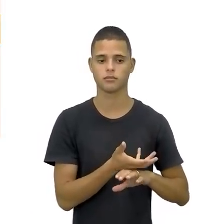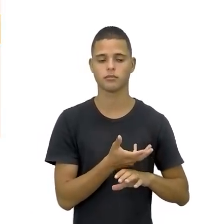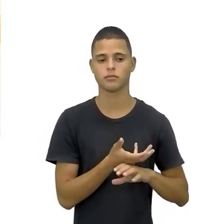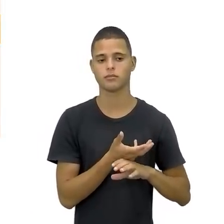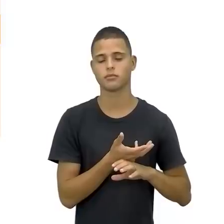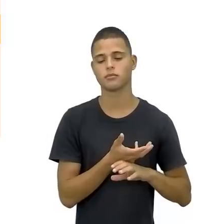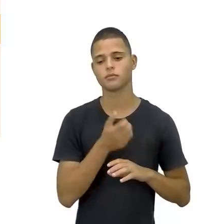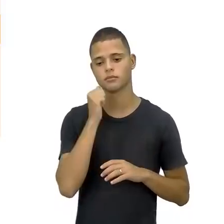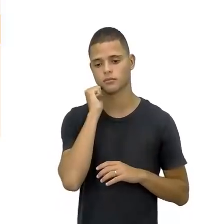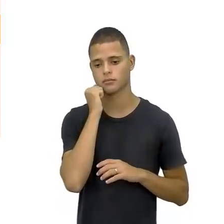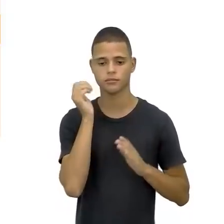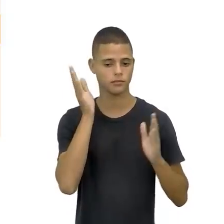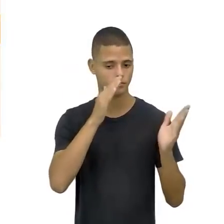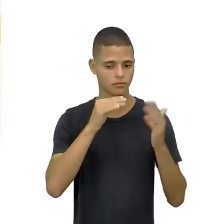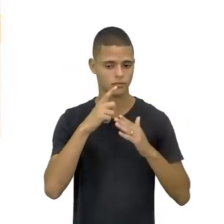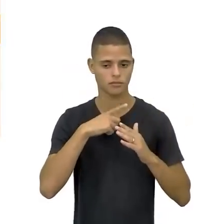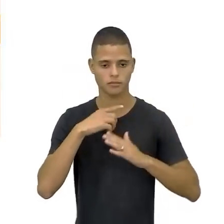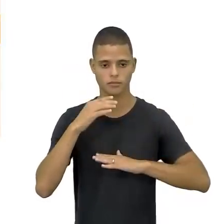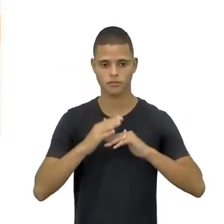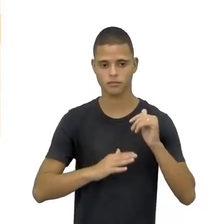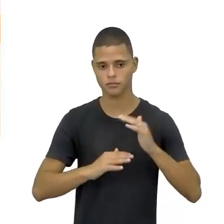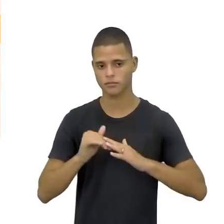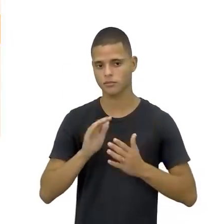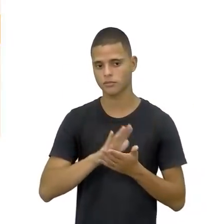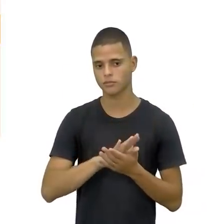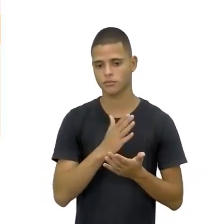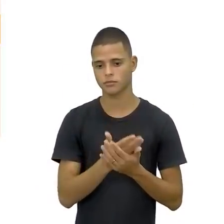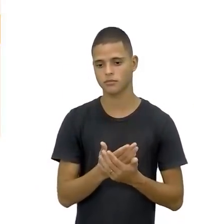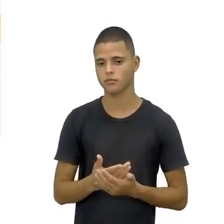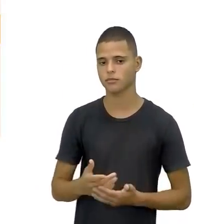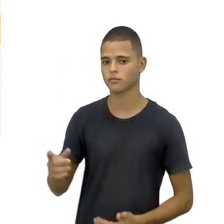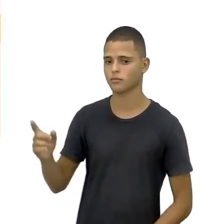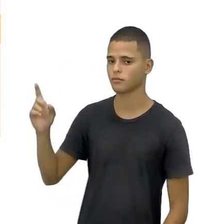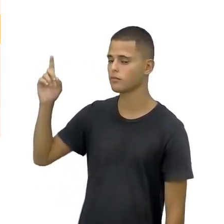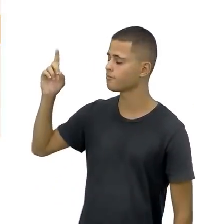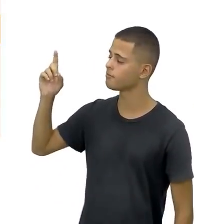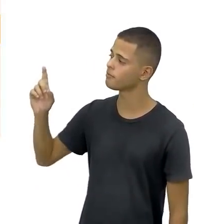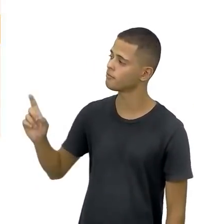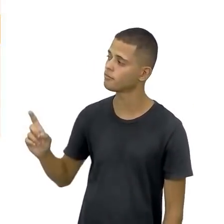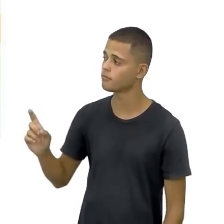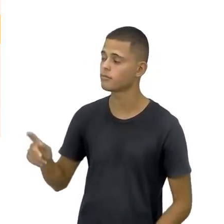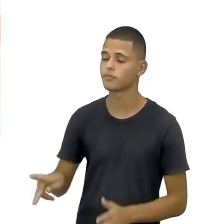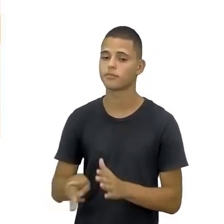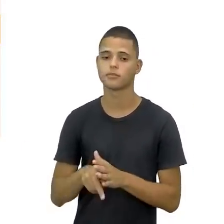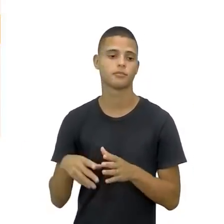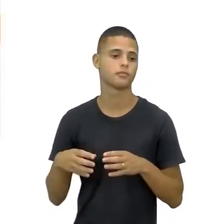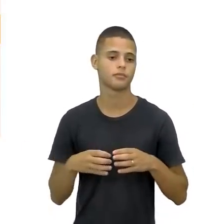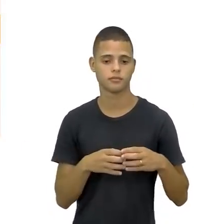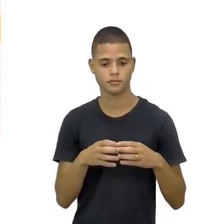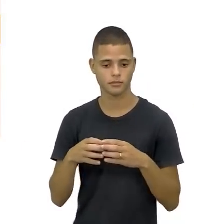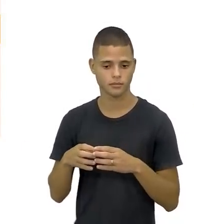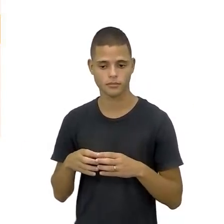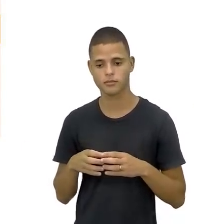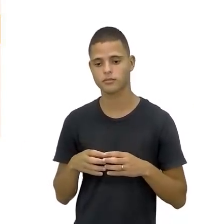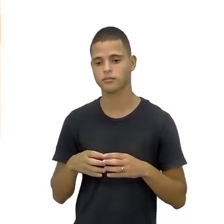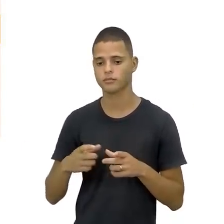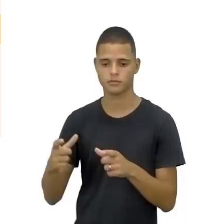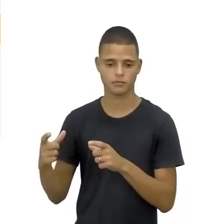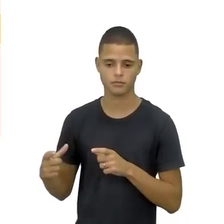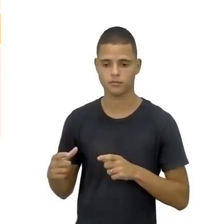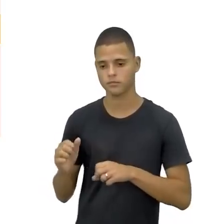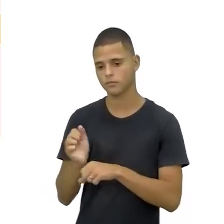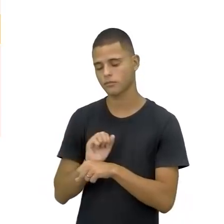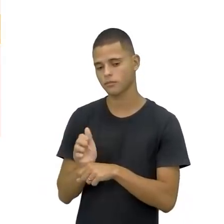nós a habilidade de interpretar as condições de saúde da comunidade, cidade ou estado, com base